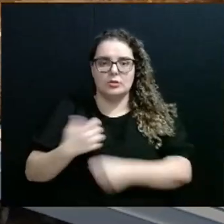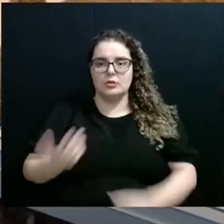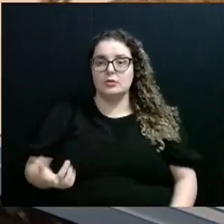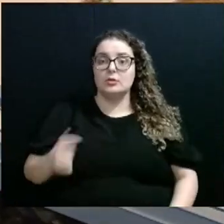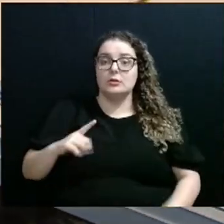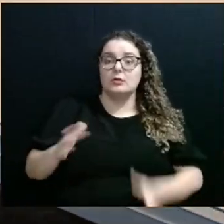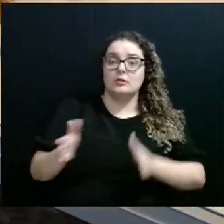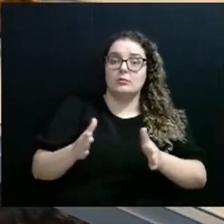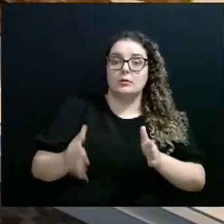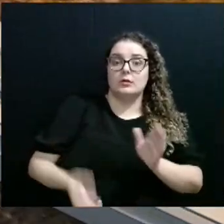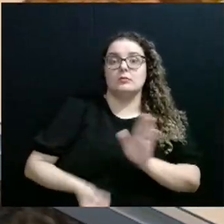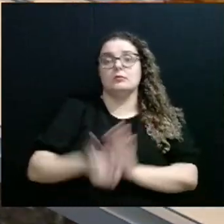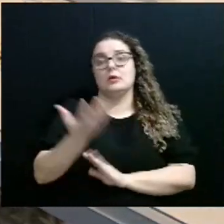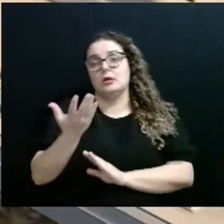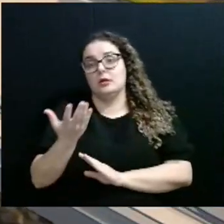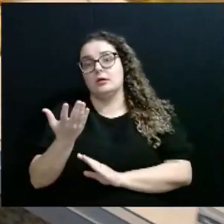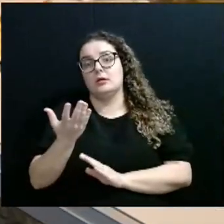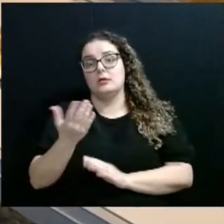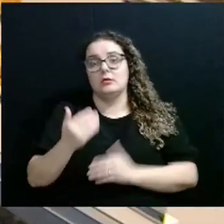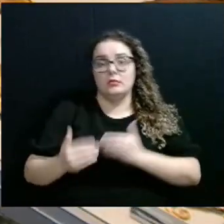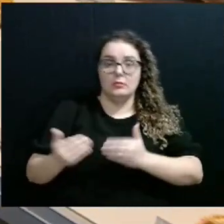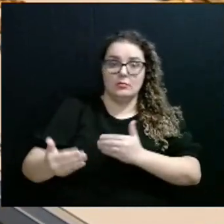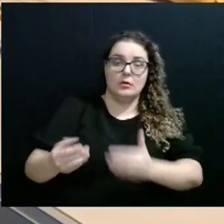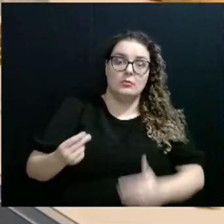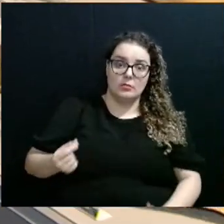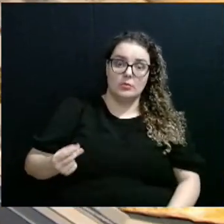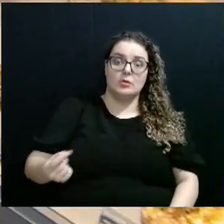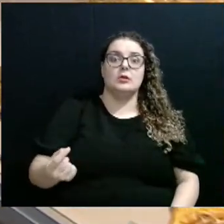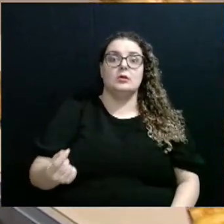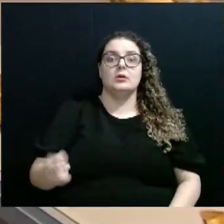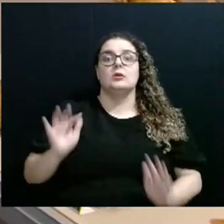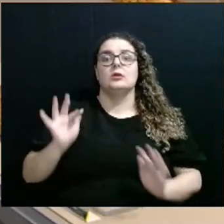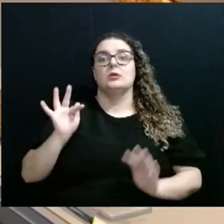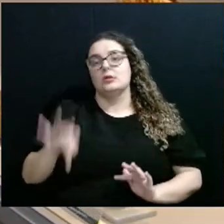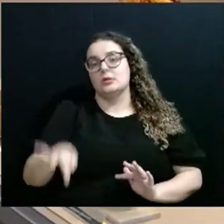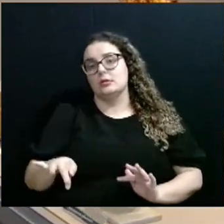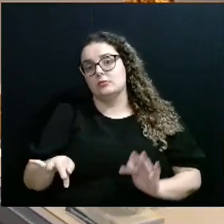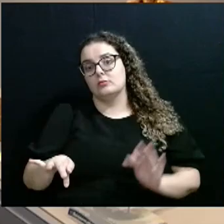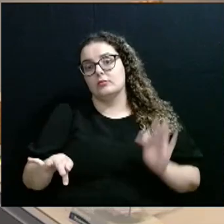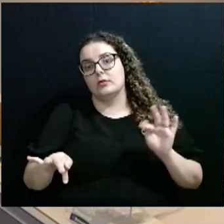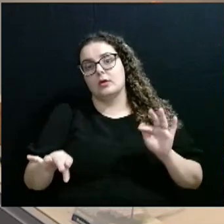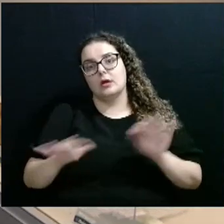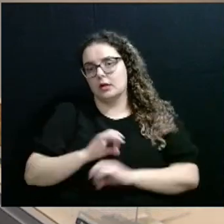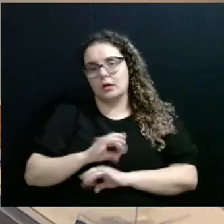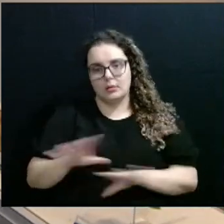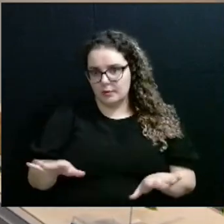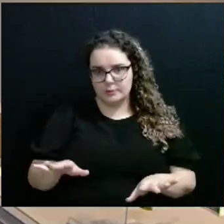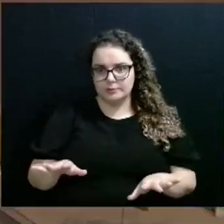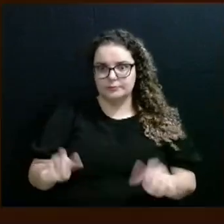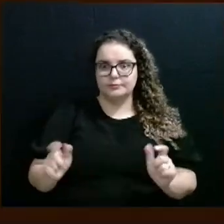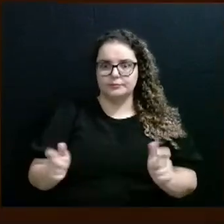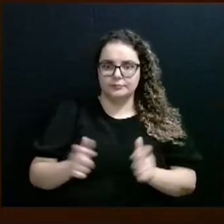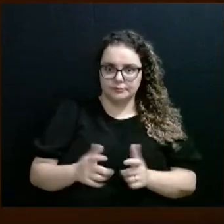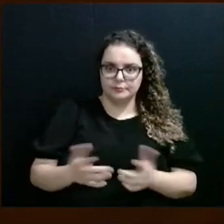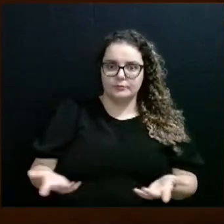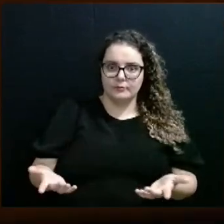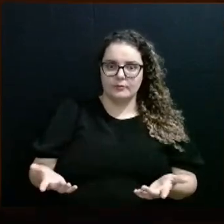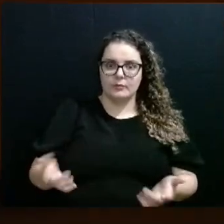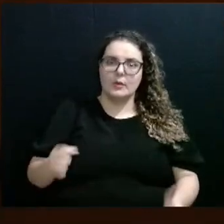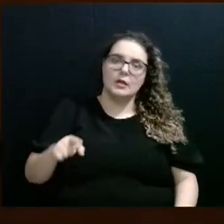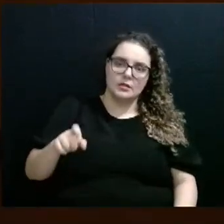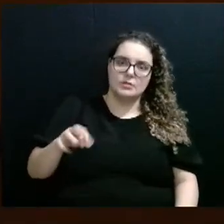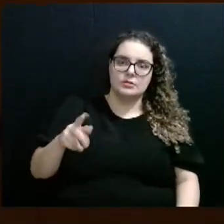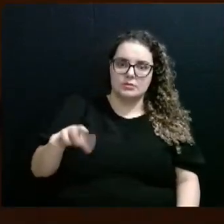elas permanecem durante um tempo e aí, naturalmente, a população começa a diminuir até que essa espécie venha a desaparecer. O